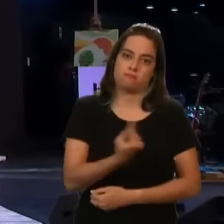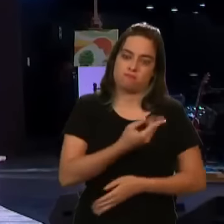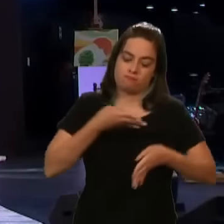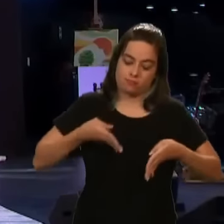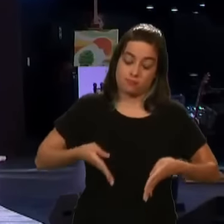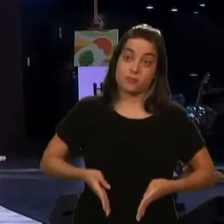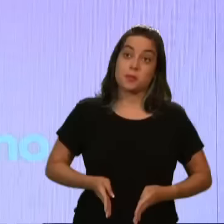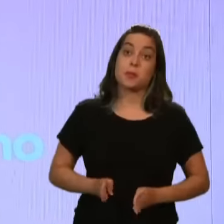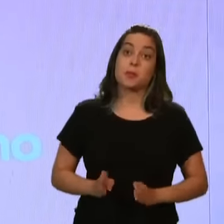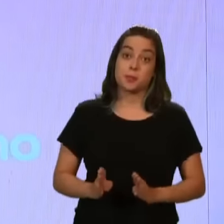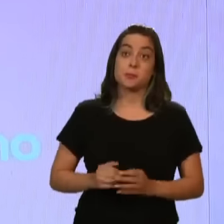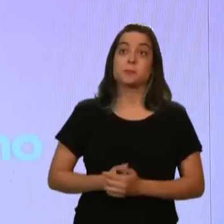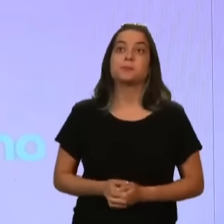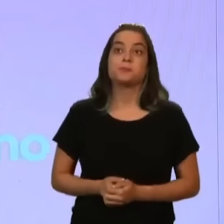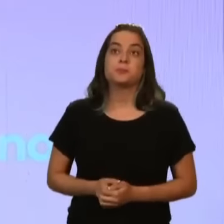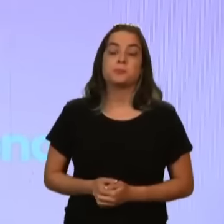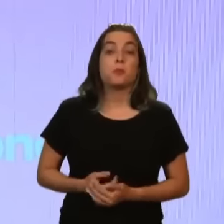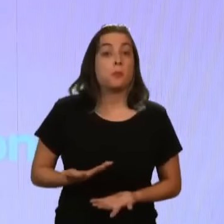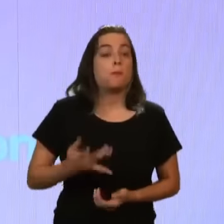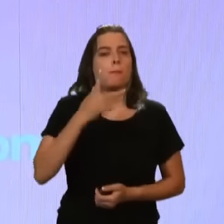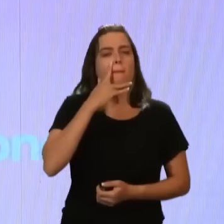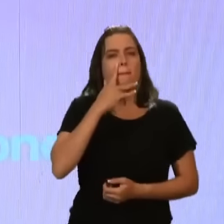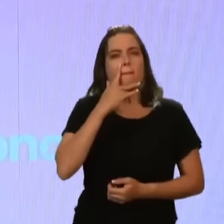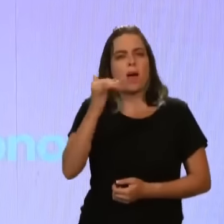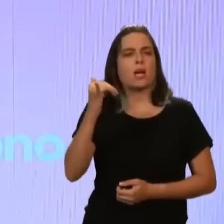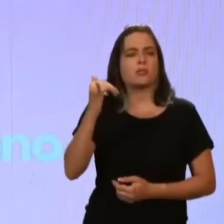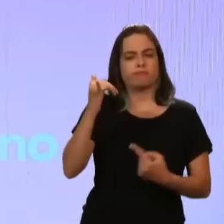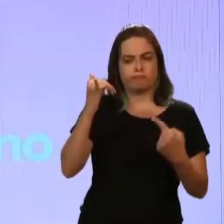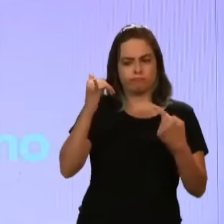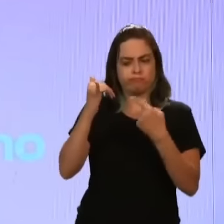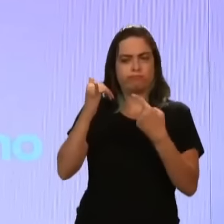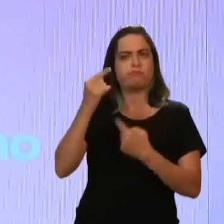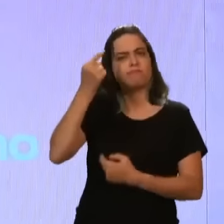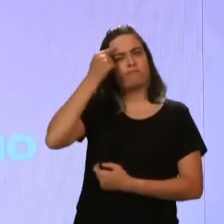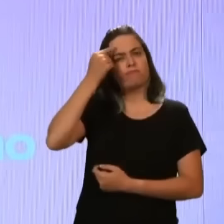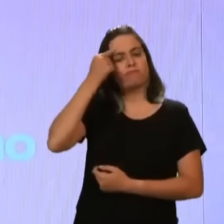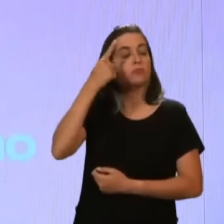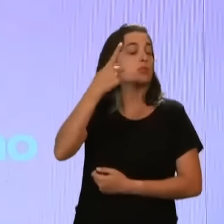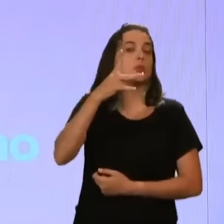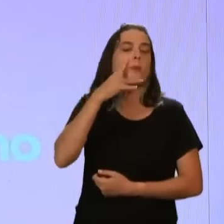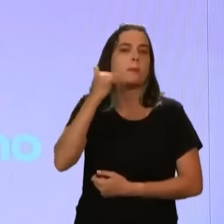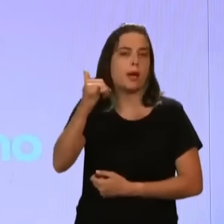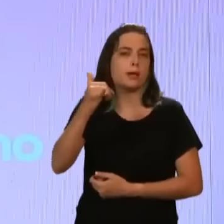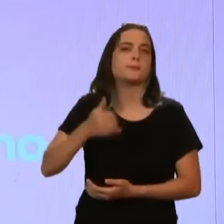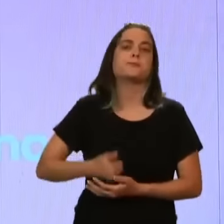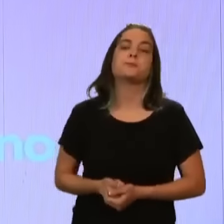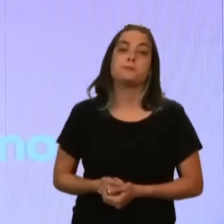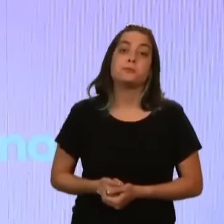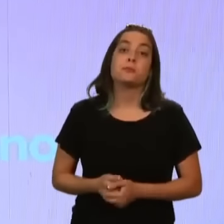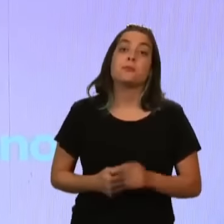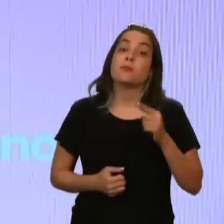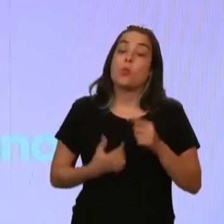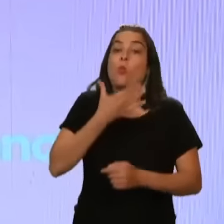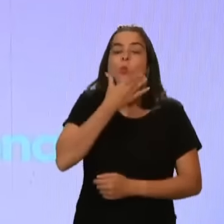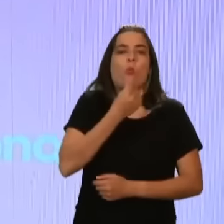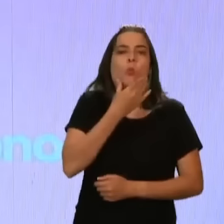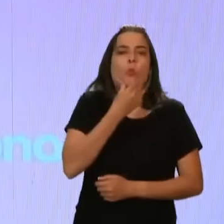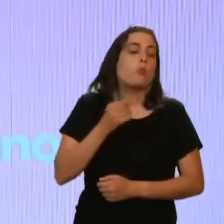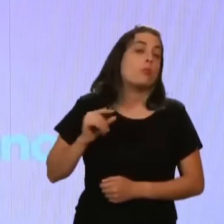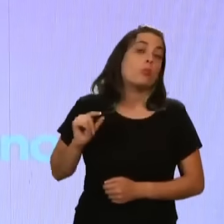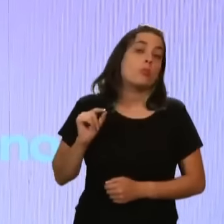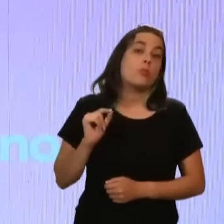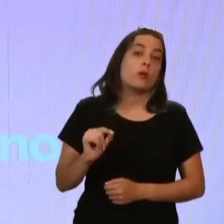nascemos. Especialmente o pai, eu quero que agora você pense no seu pai, ele é o homem